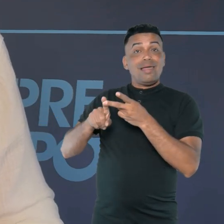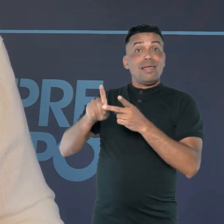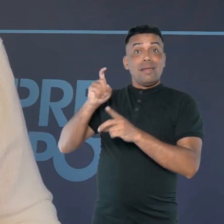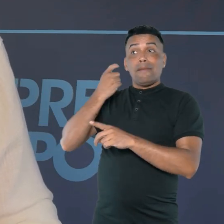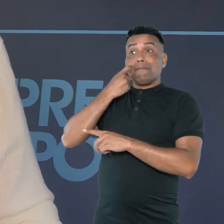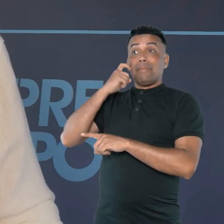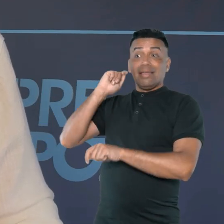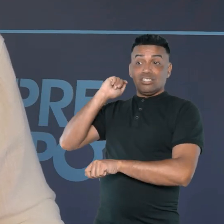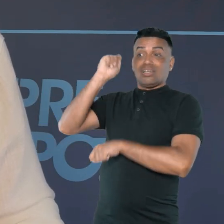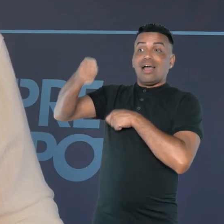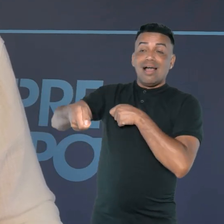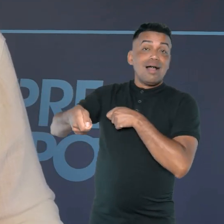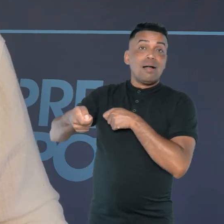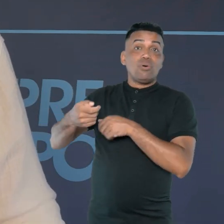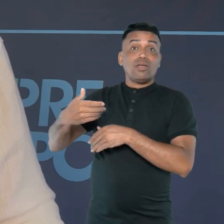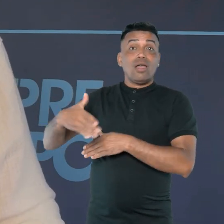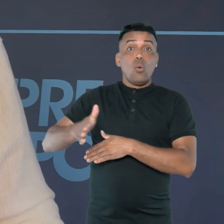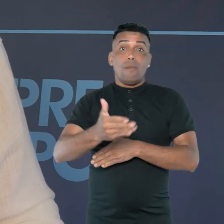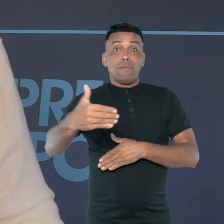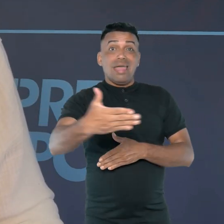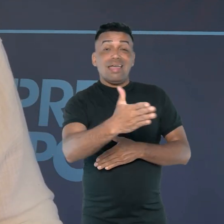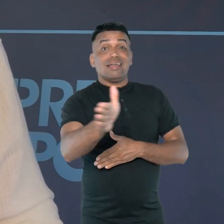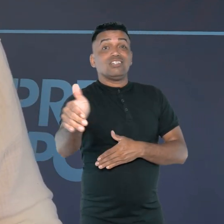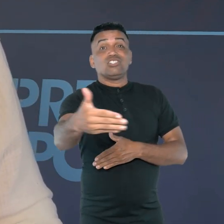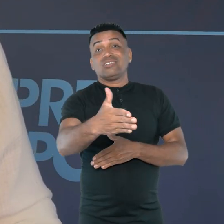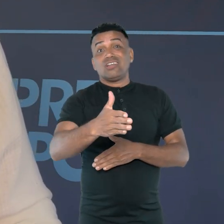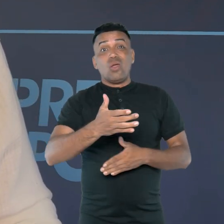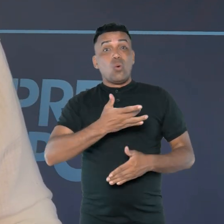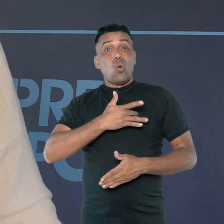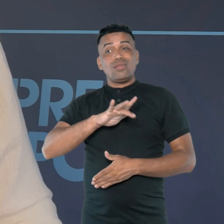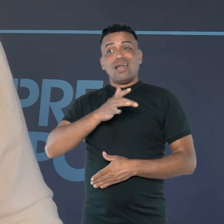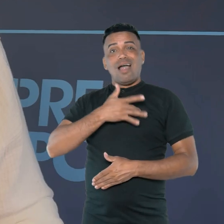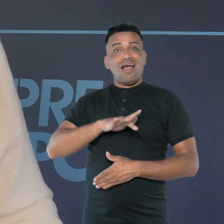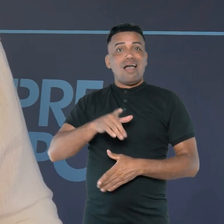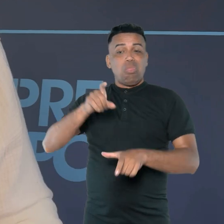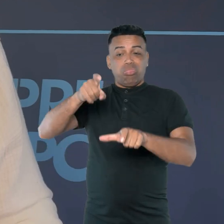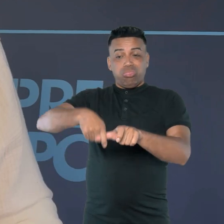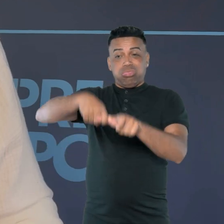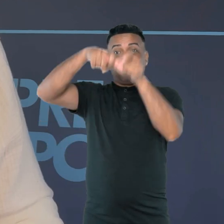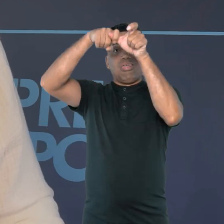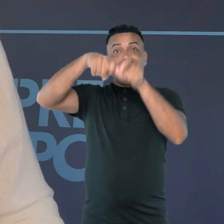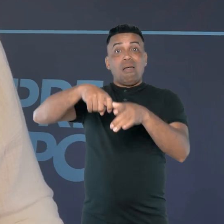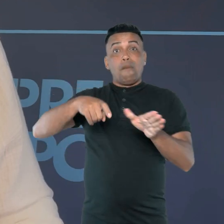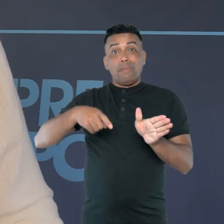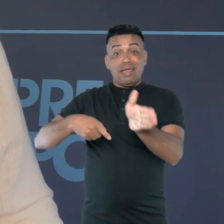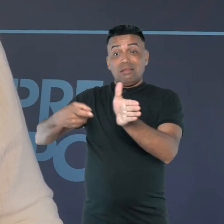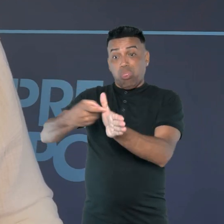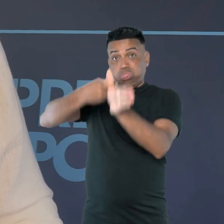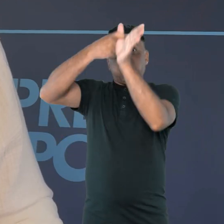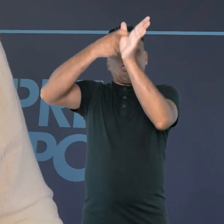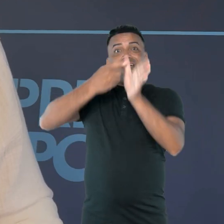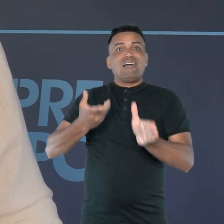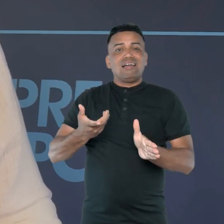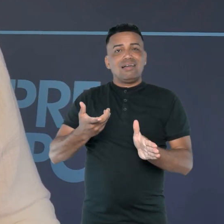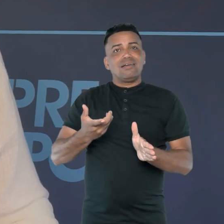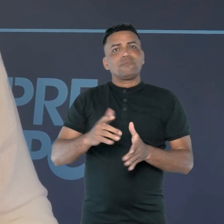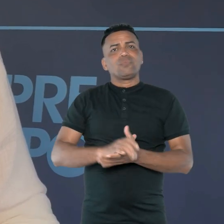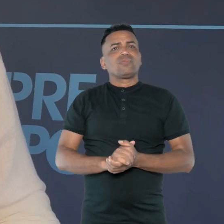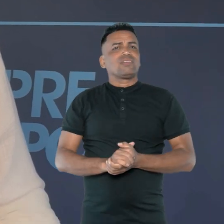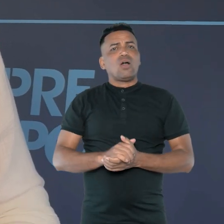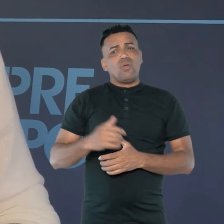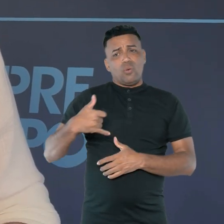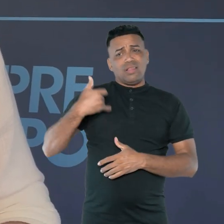peixes. Eu já até me levaram para uma pescaria quando eu era menino, aos 11 anos, e o rio estava numa cheia bonita,